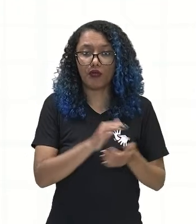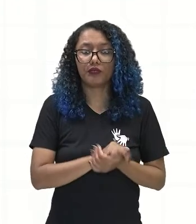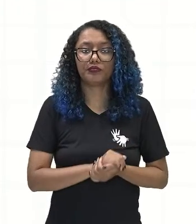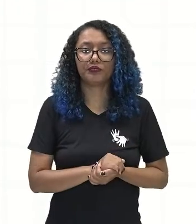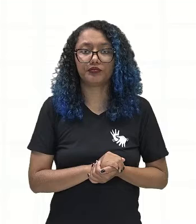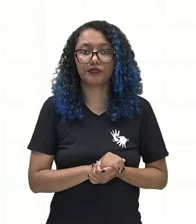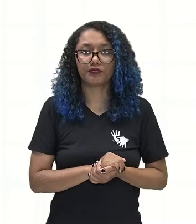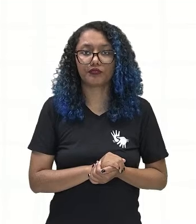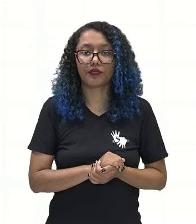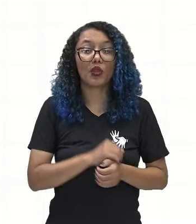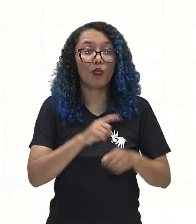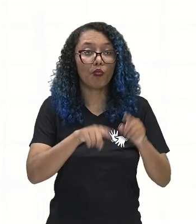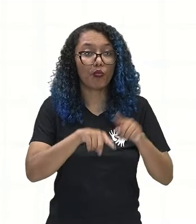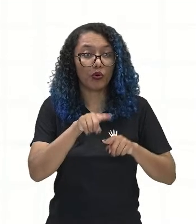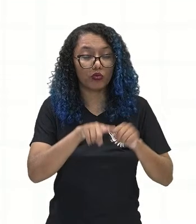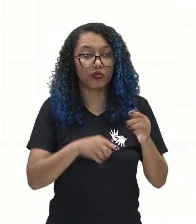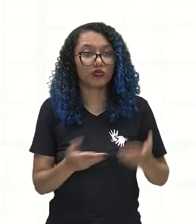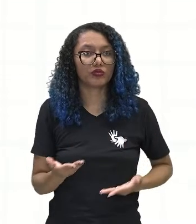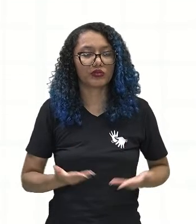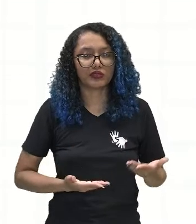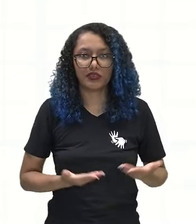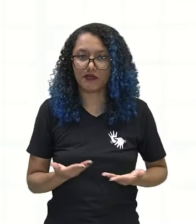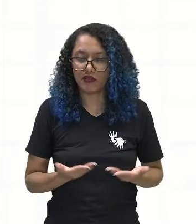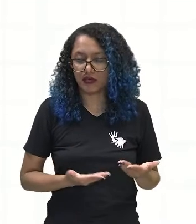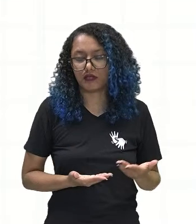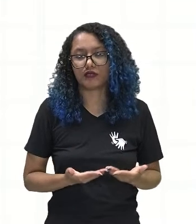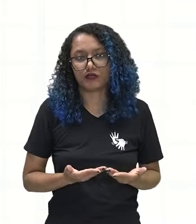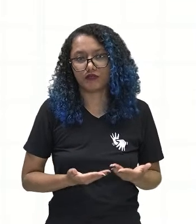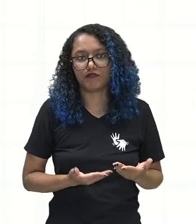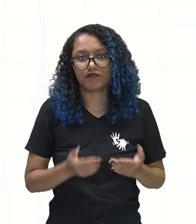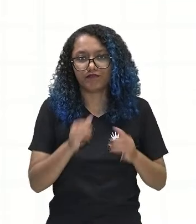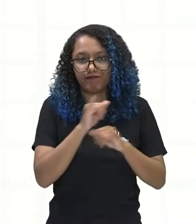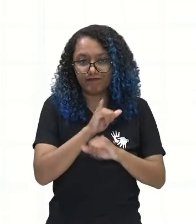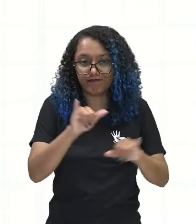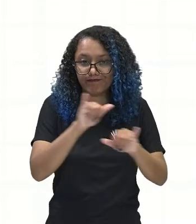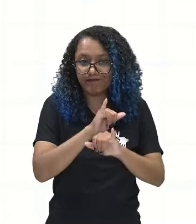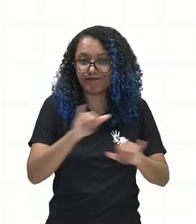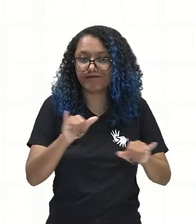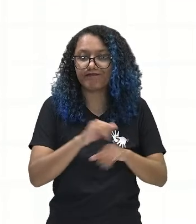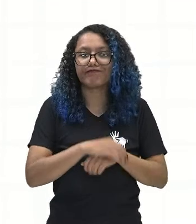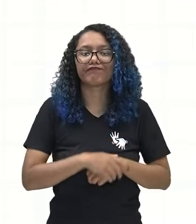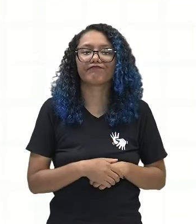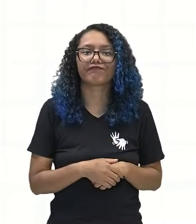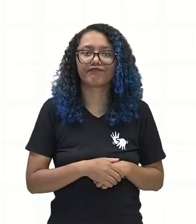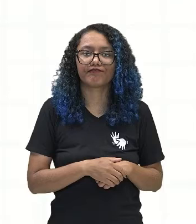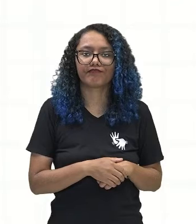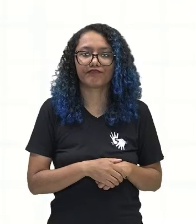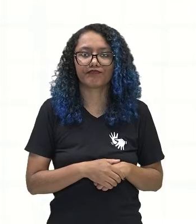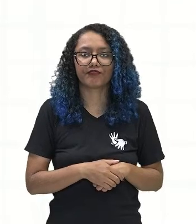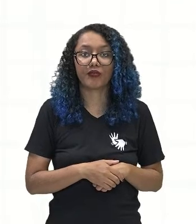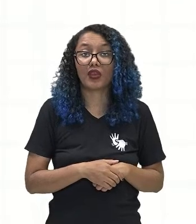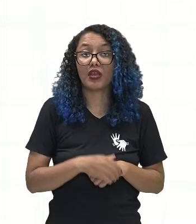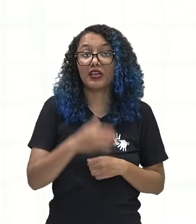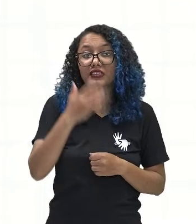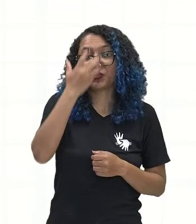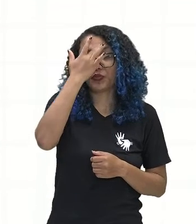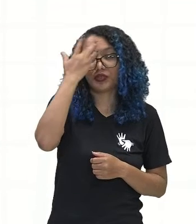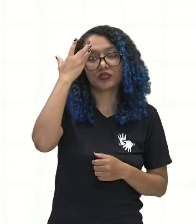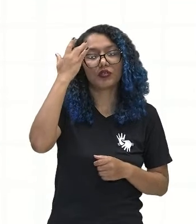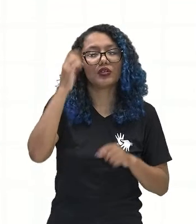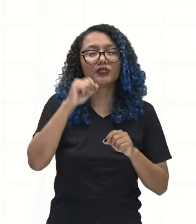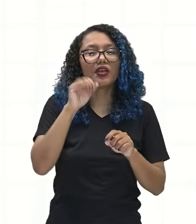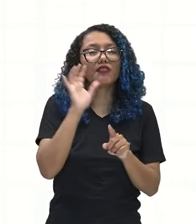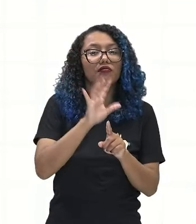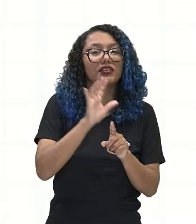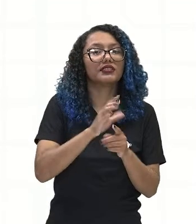especificamente produtos ou serviços, e o objetivo é atrair compradores e usuários, daí